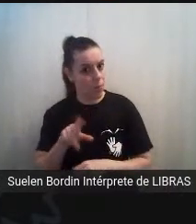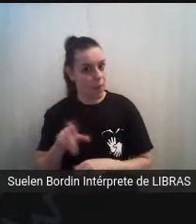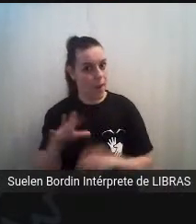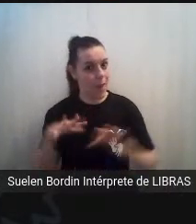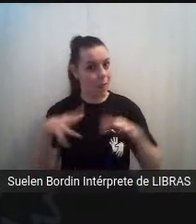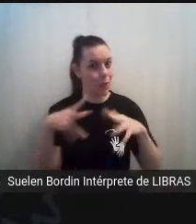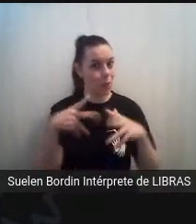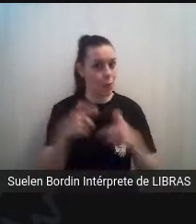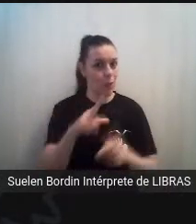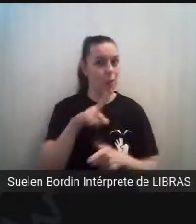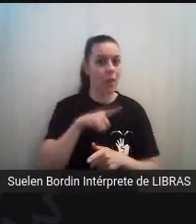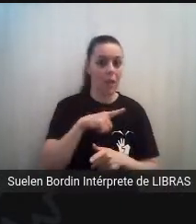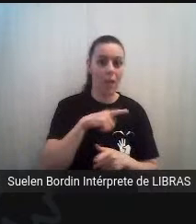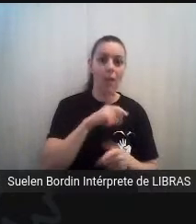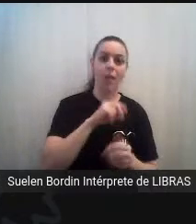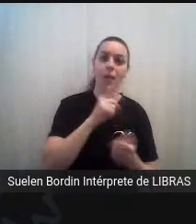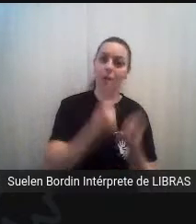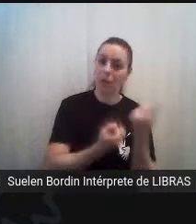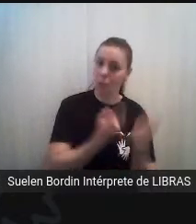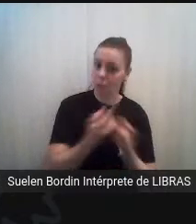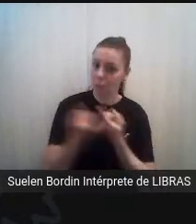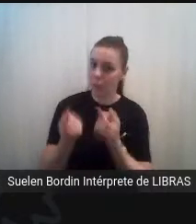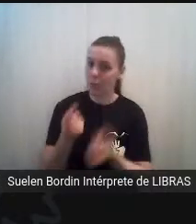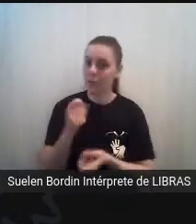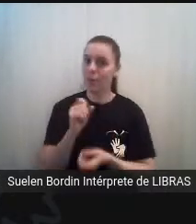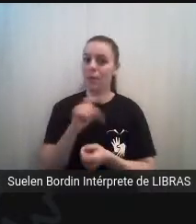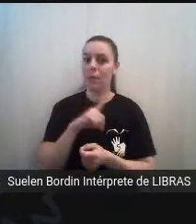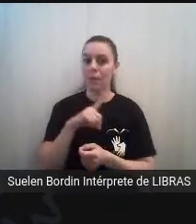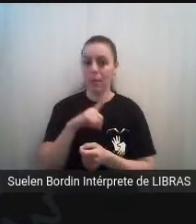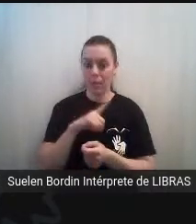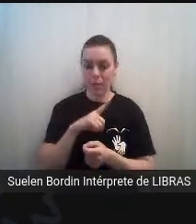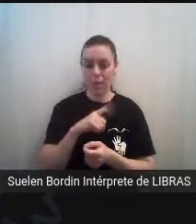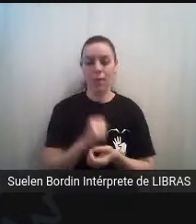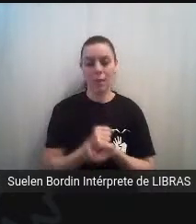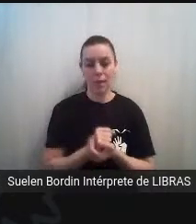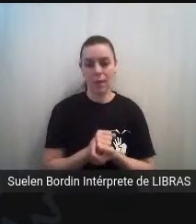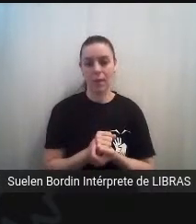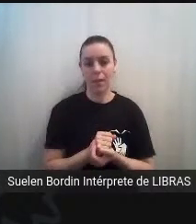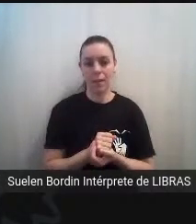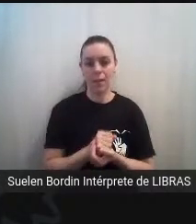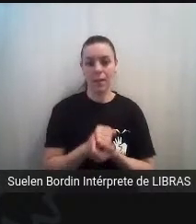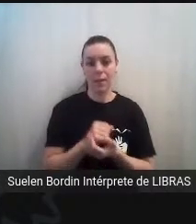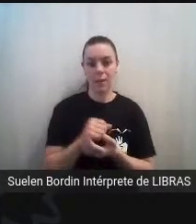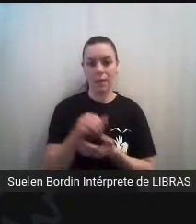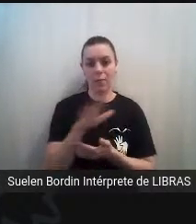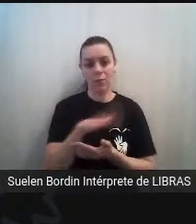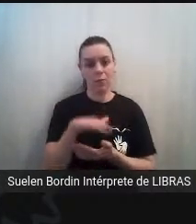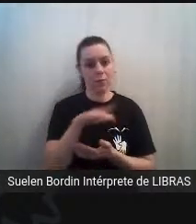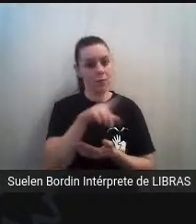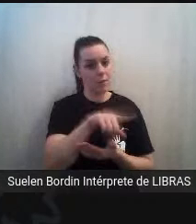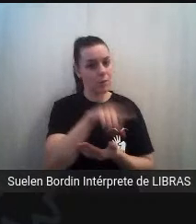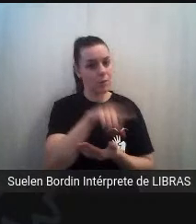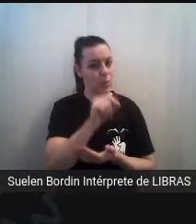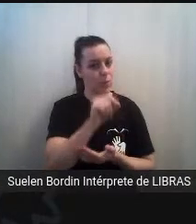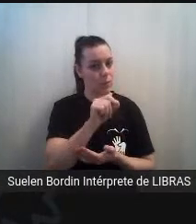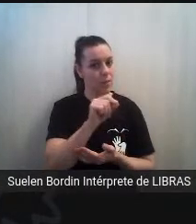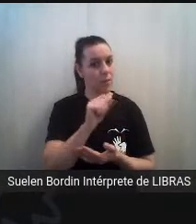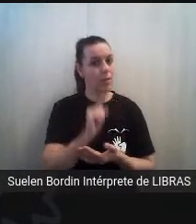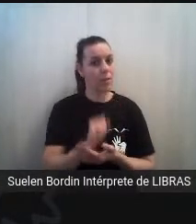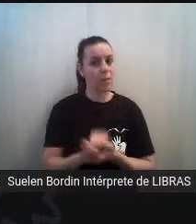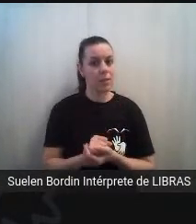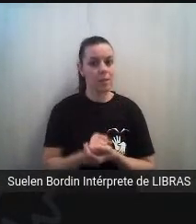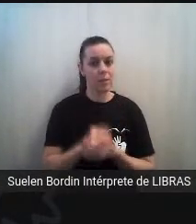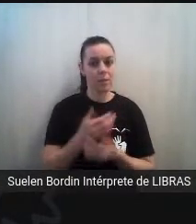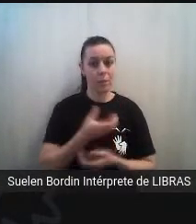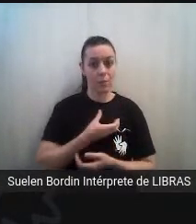alguns que já estão conseguindo... Né, ter esse formato de ingresso já de olho